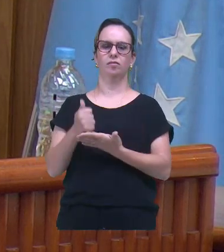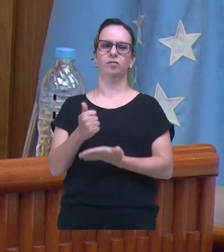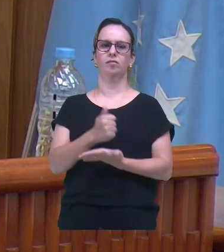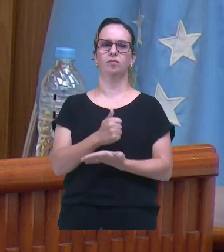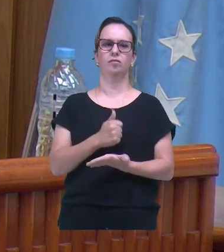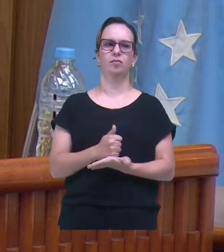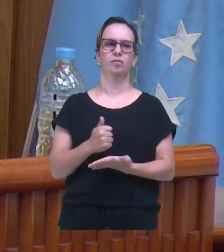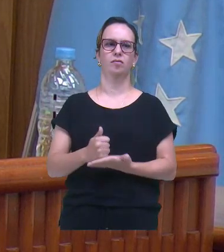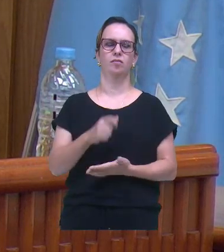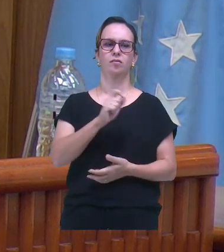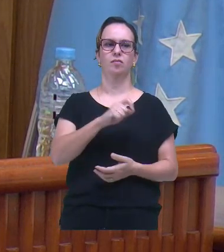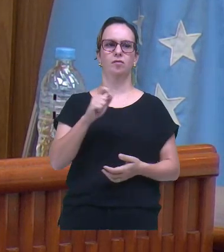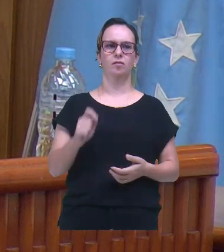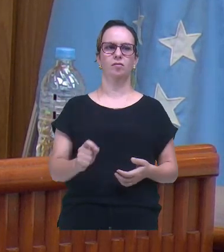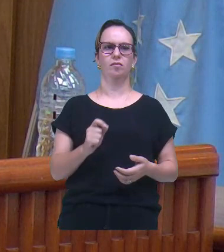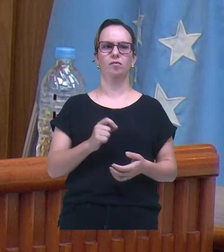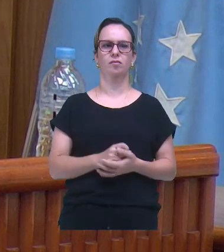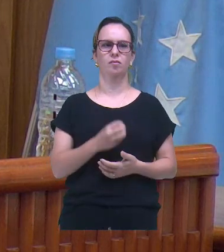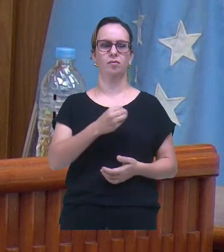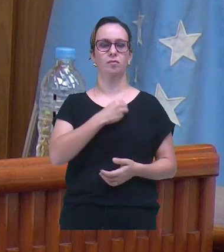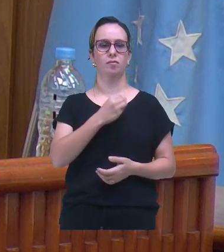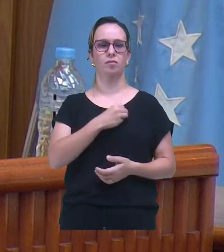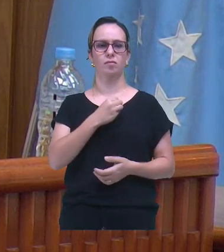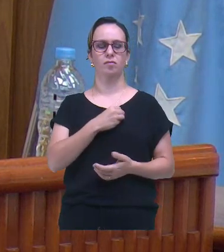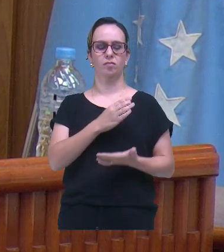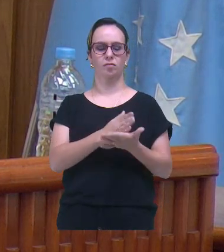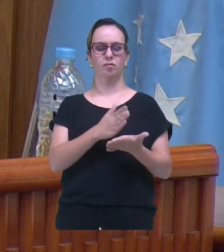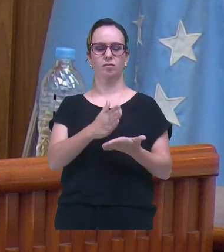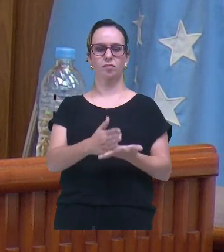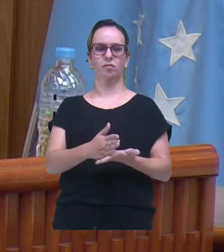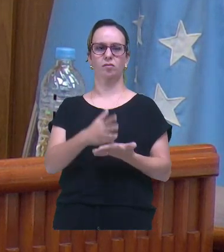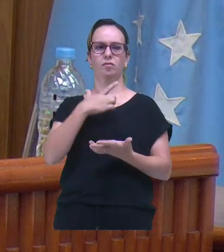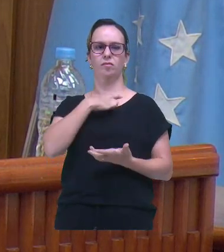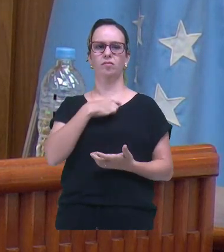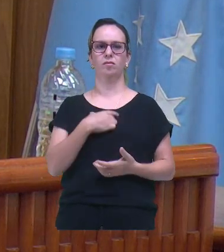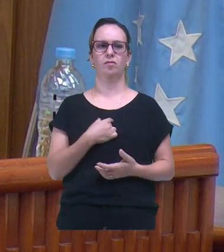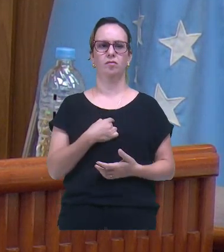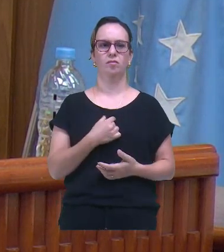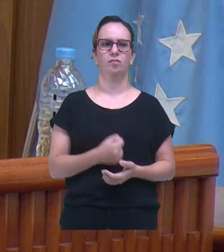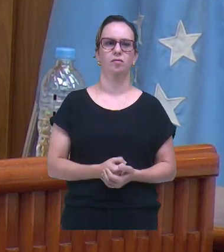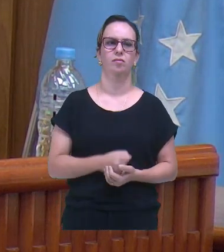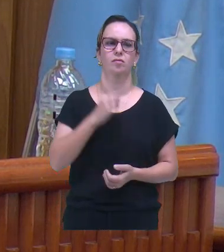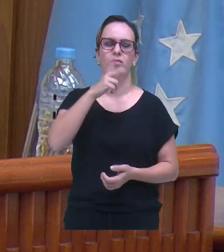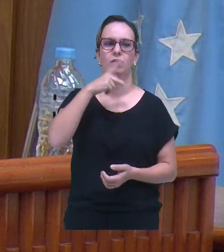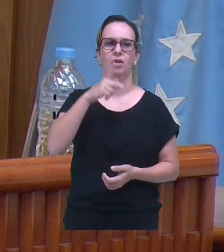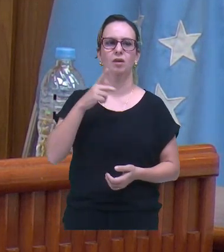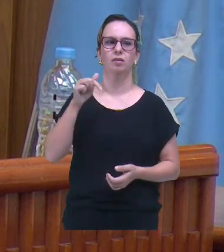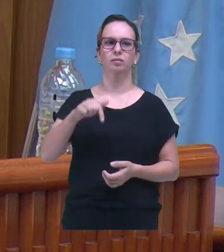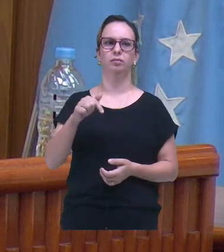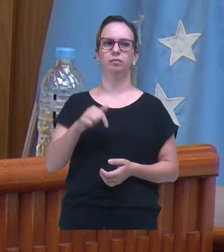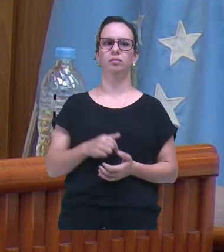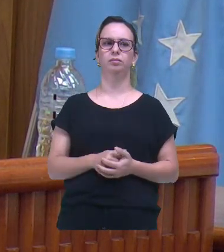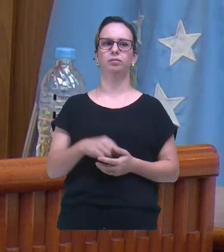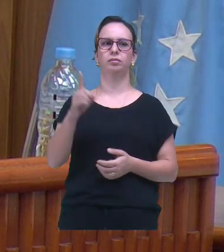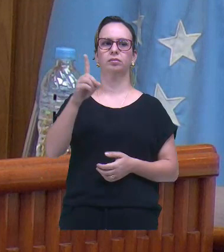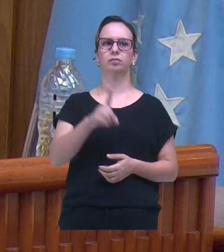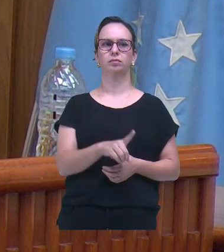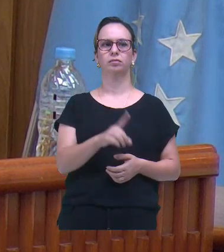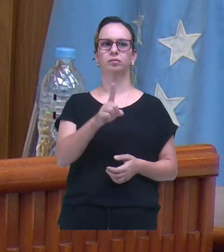quem compartilho essa medalha e digo que isso é fruto do nosso